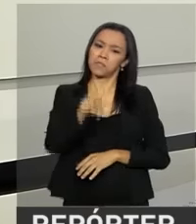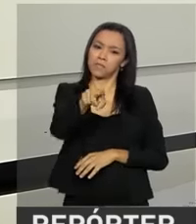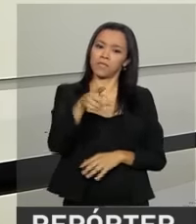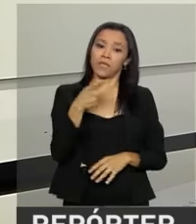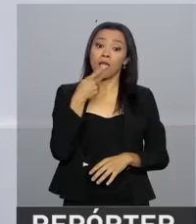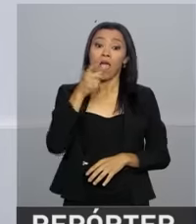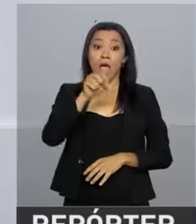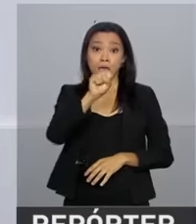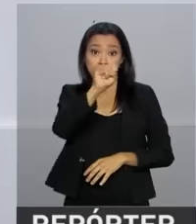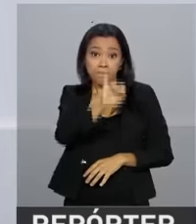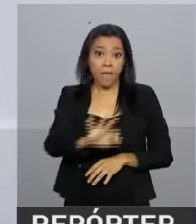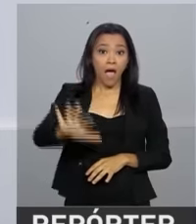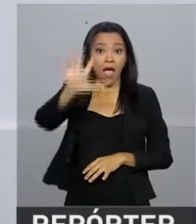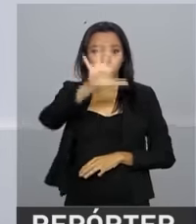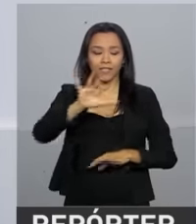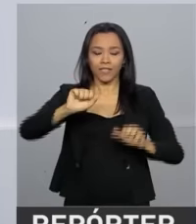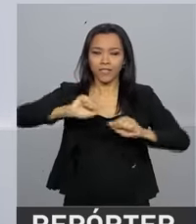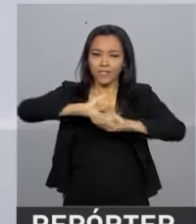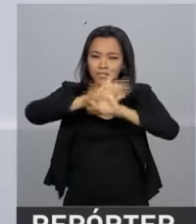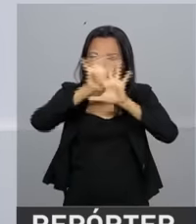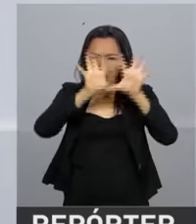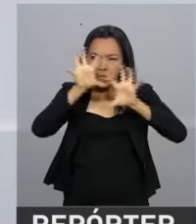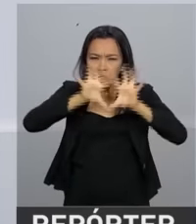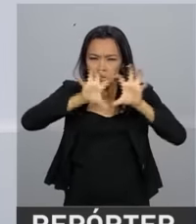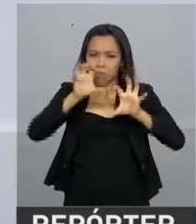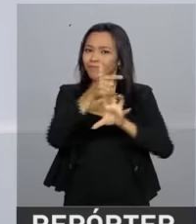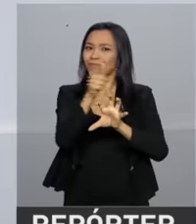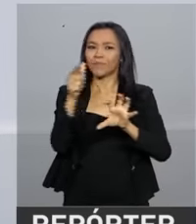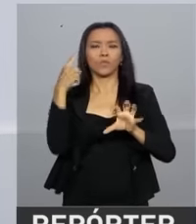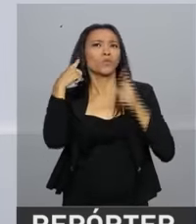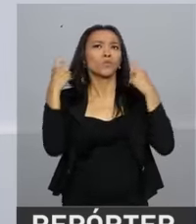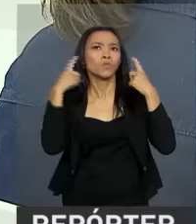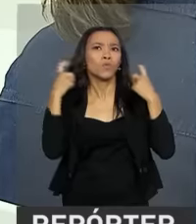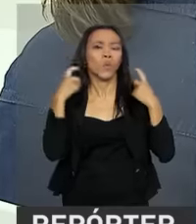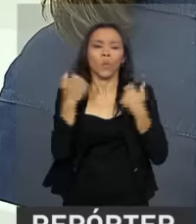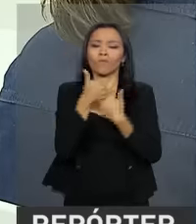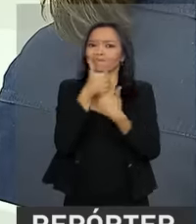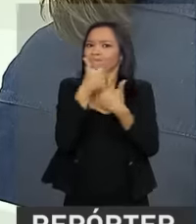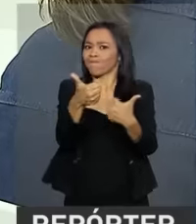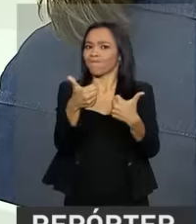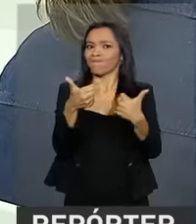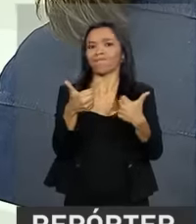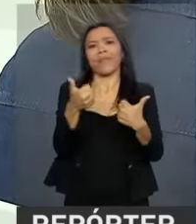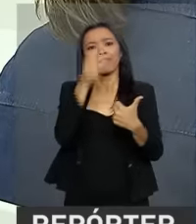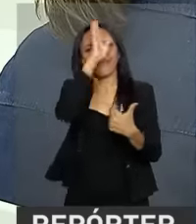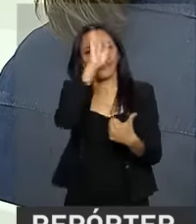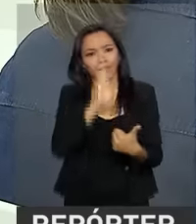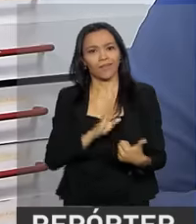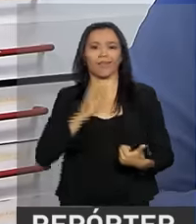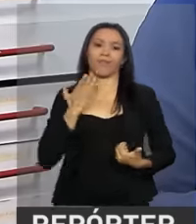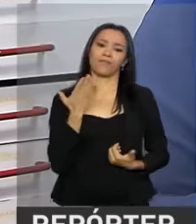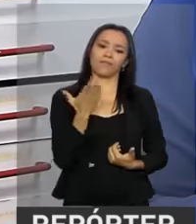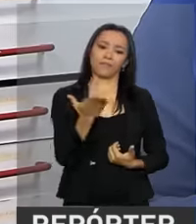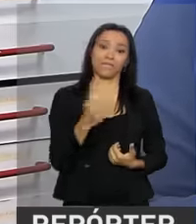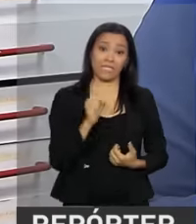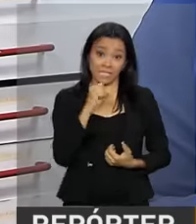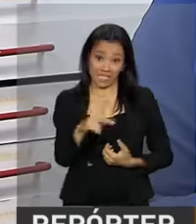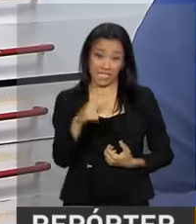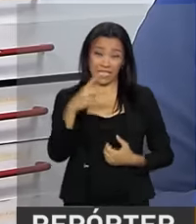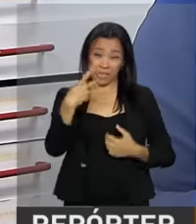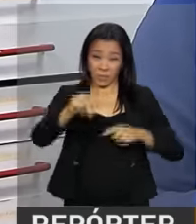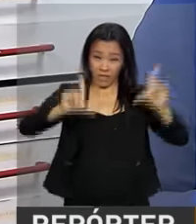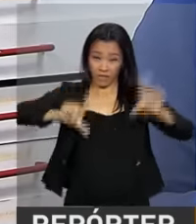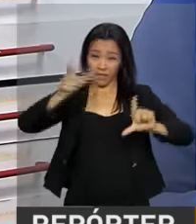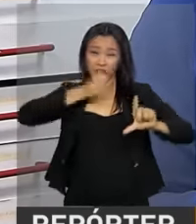imagens são de alta definição sem chuviscos e os som sem chiados e o melhor é de graça se a sua televisão é antiga